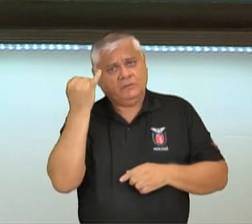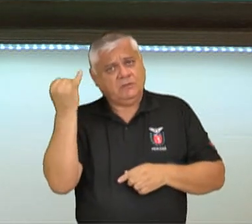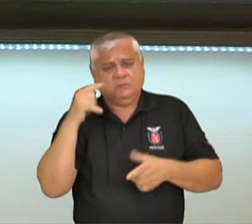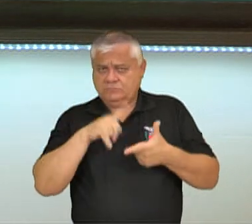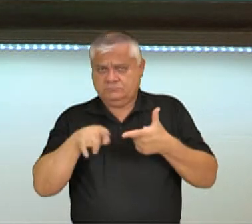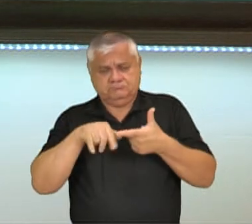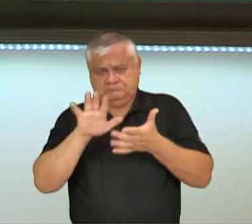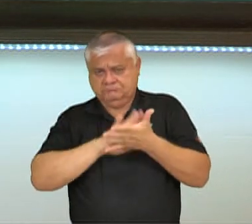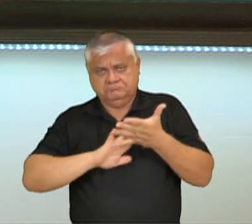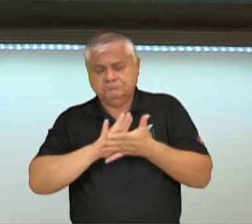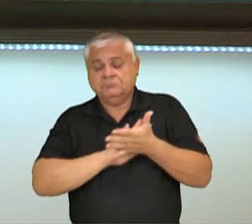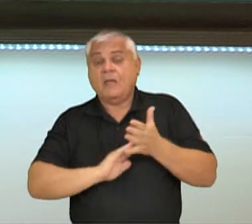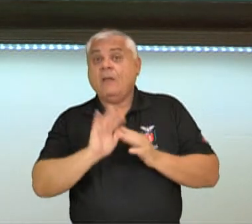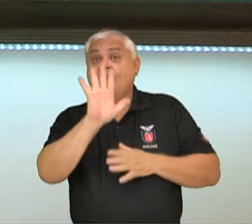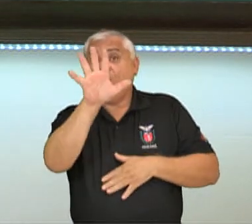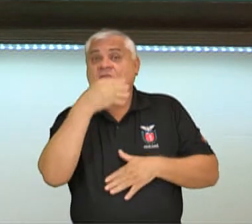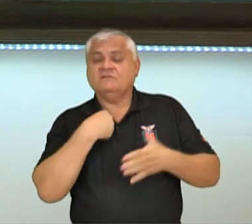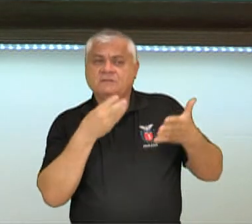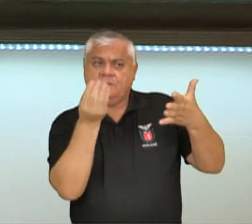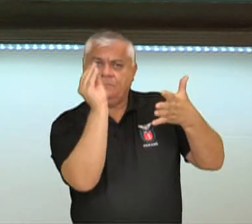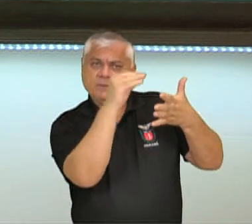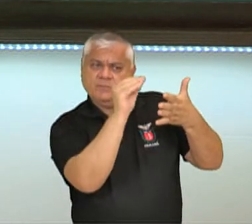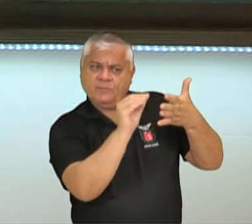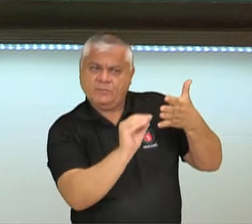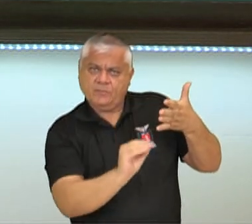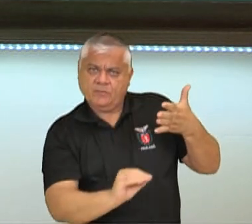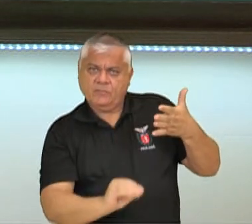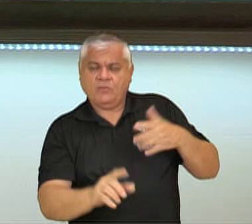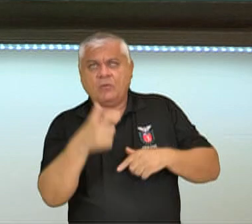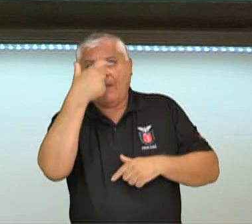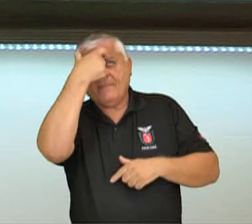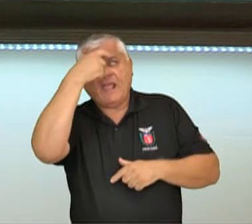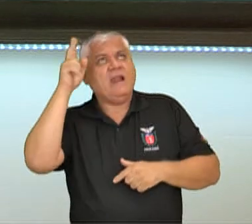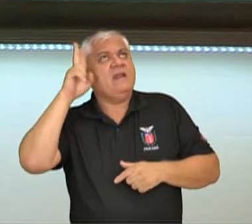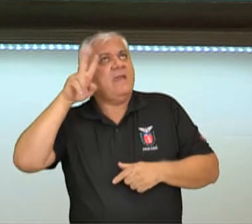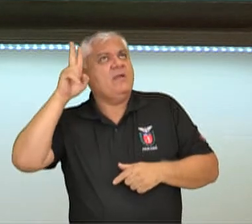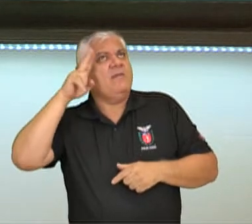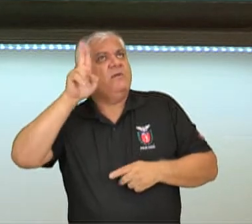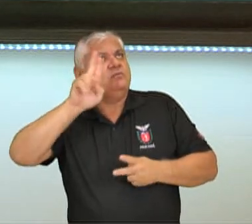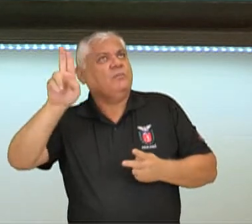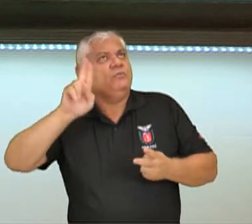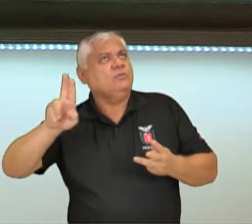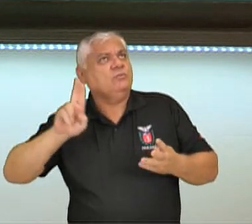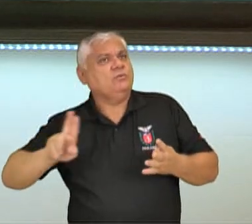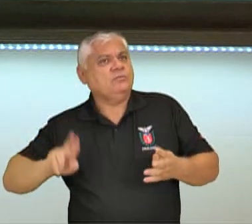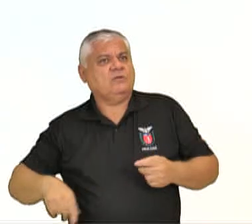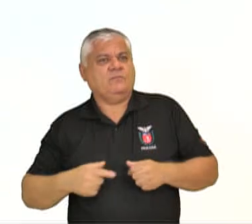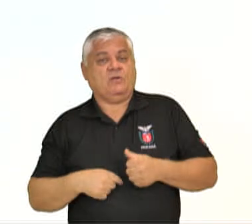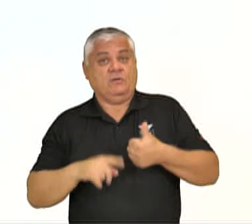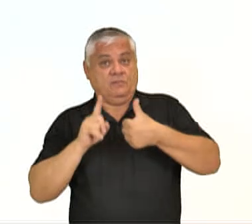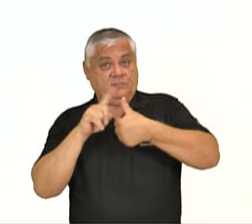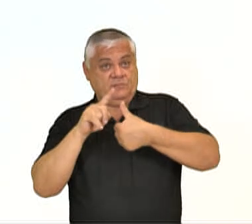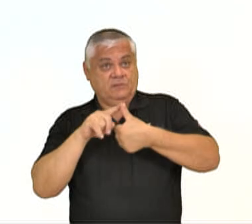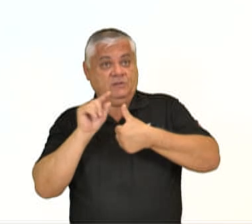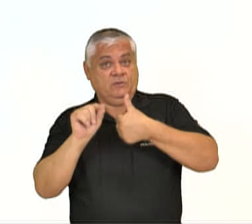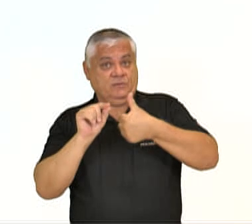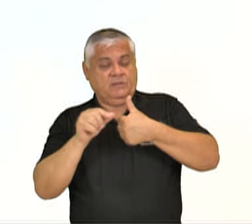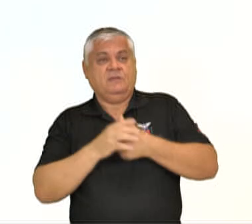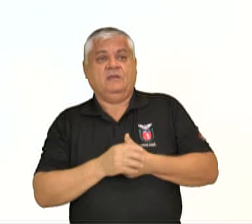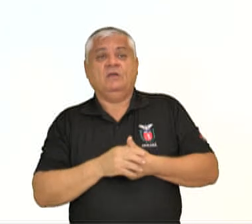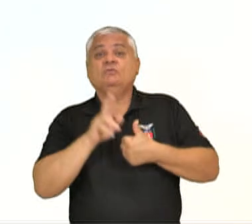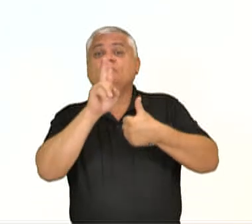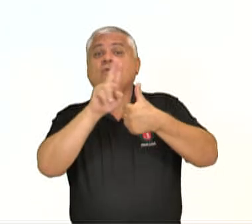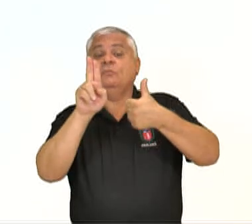problema, tá? Mas se você fez aí só da sua cabeça, lembrando, vamos dar uma conferida juntos? Então, olha só,